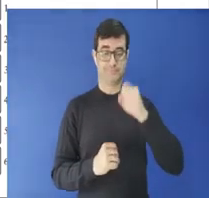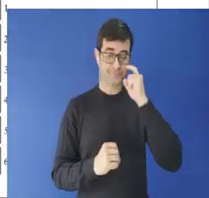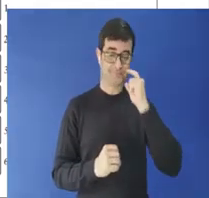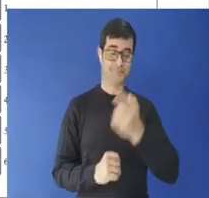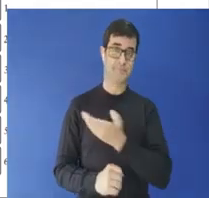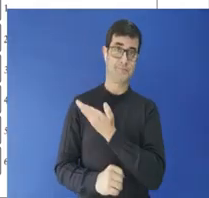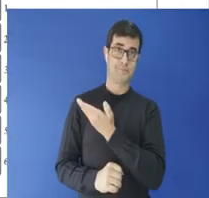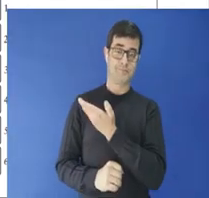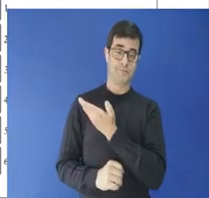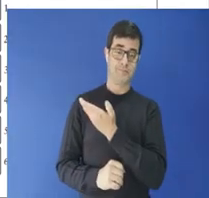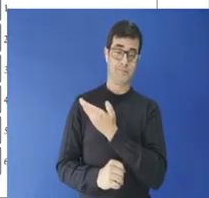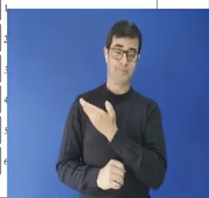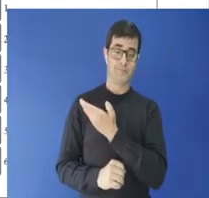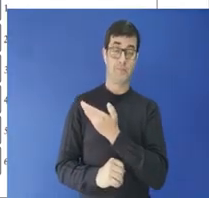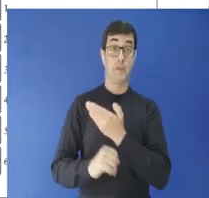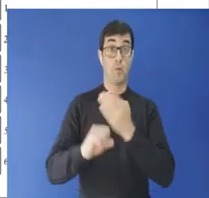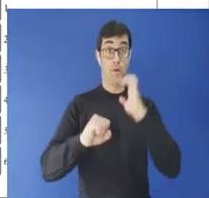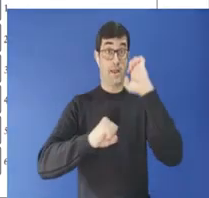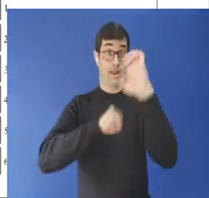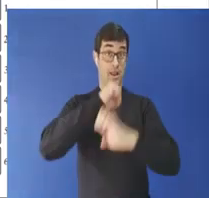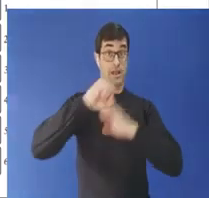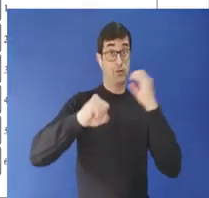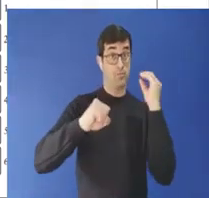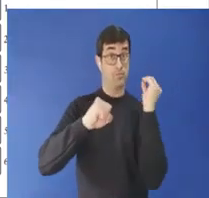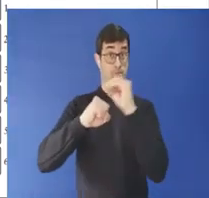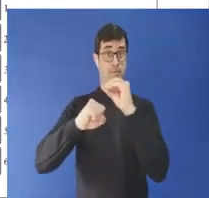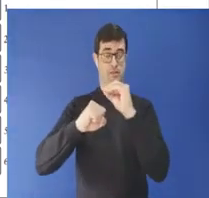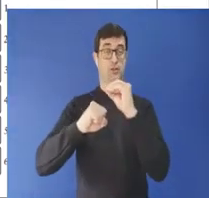negativa e assume a configuração do neônio.